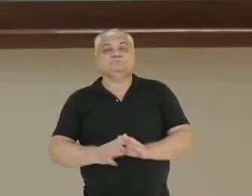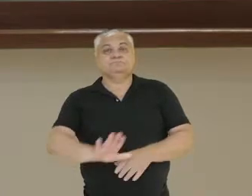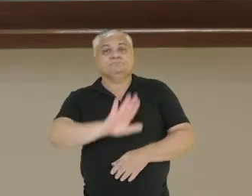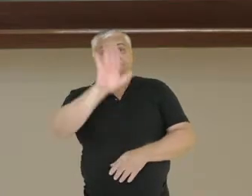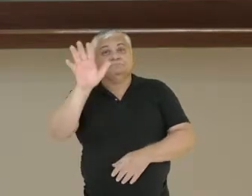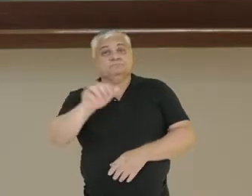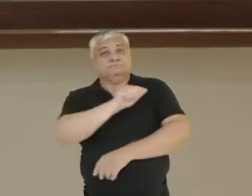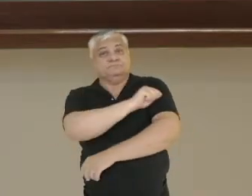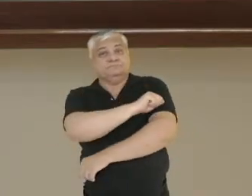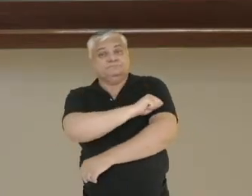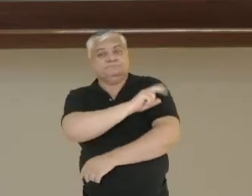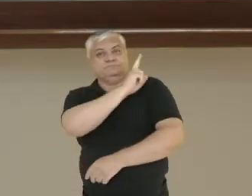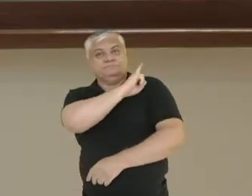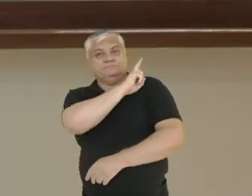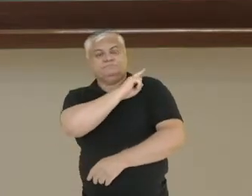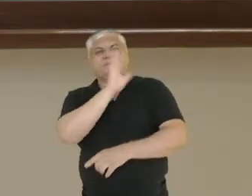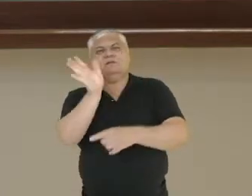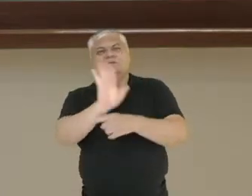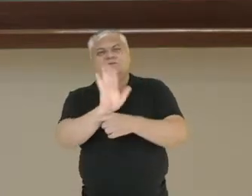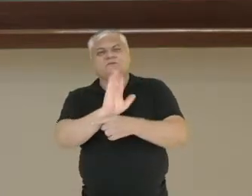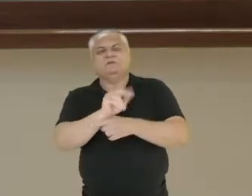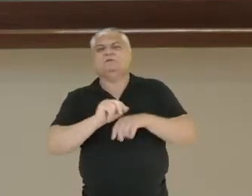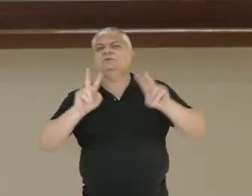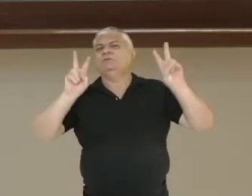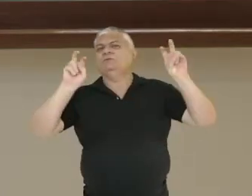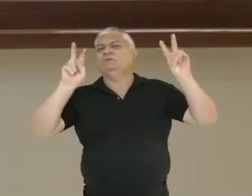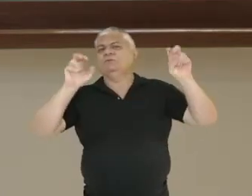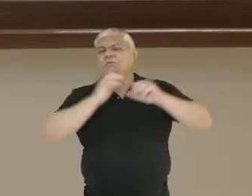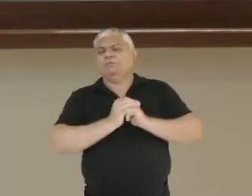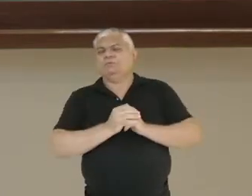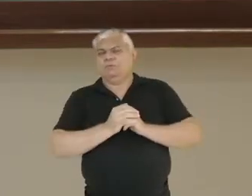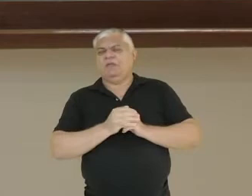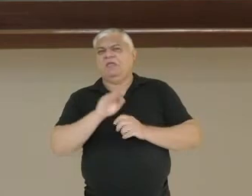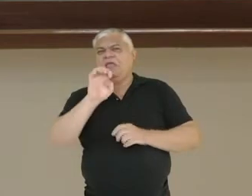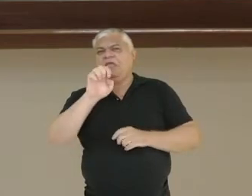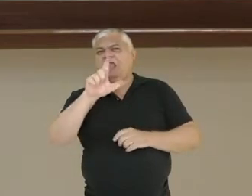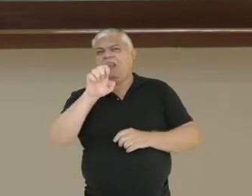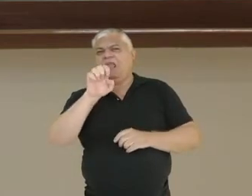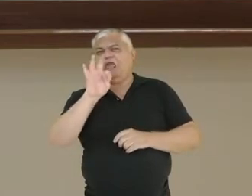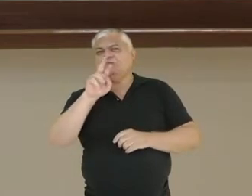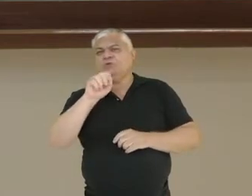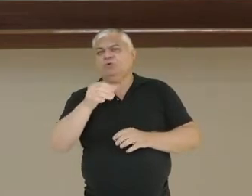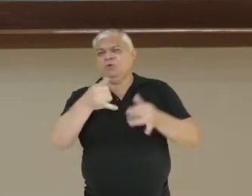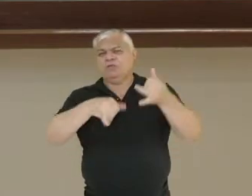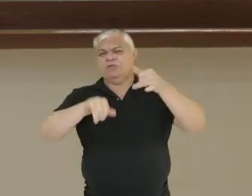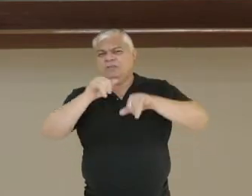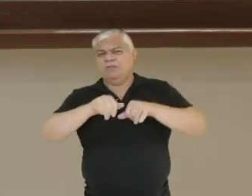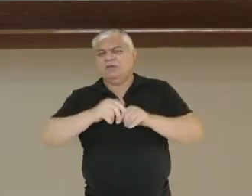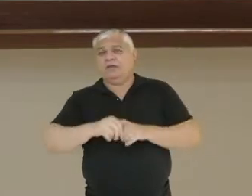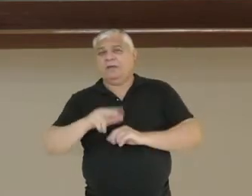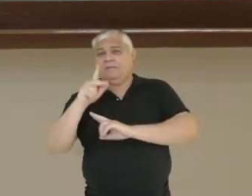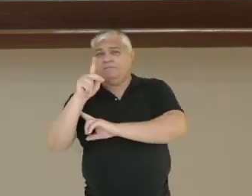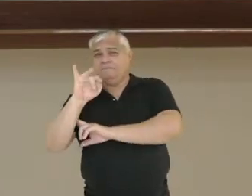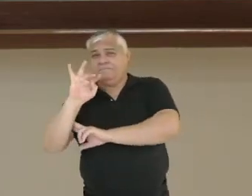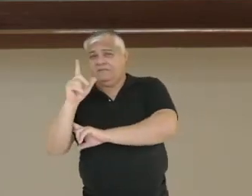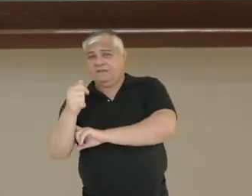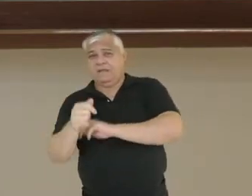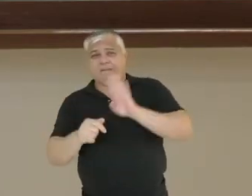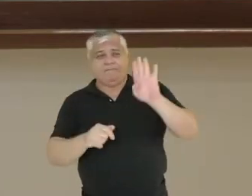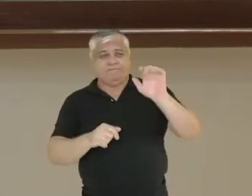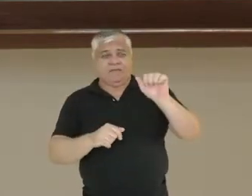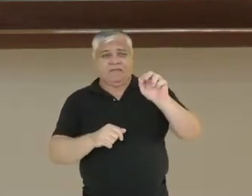Olá, estudantes da segunda série. Nesse vídeo vamos falar sobre eletroquímica, diferença entre pilhas e baterias. Vamos lá?